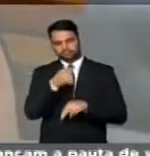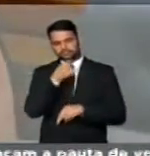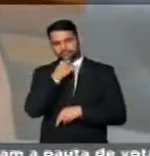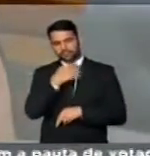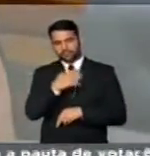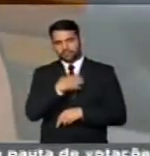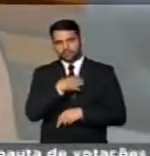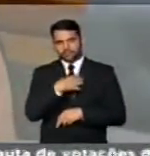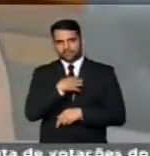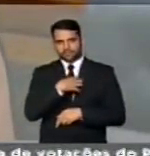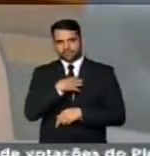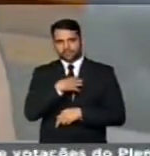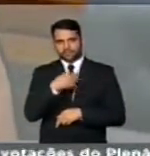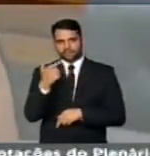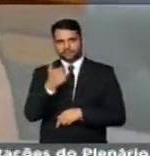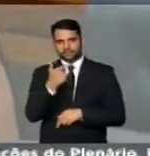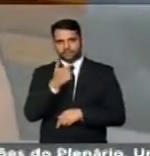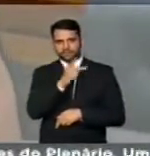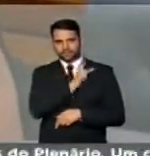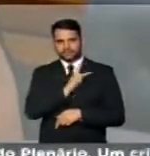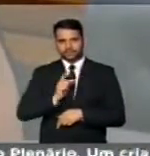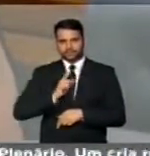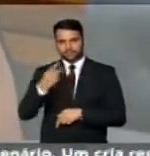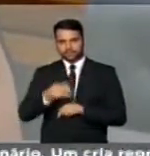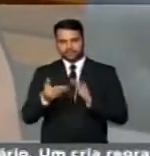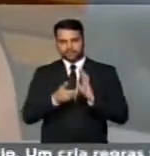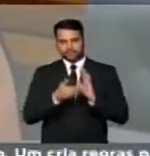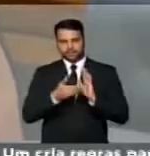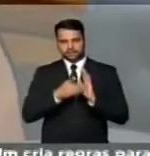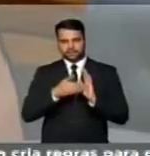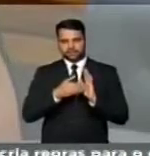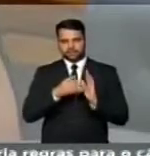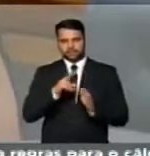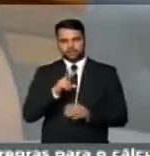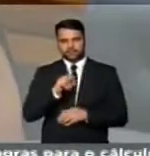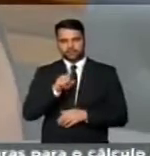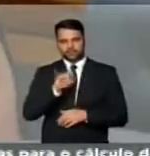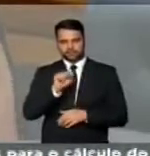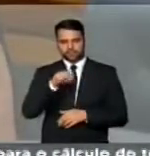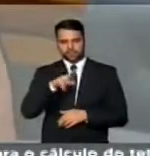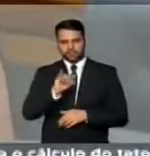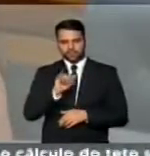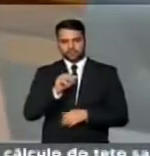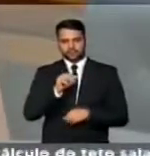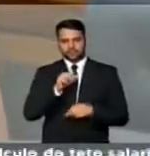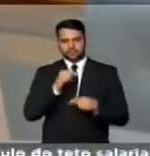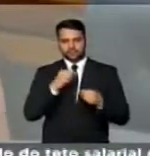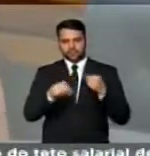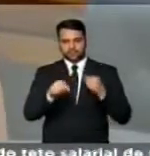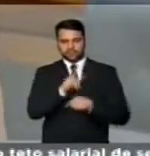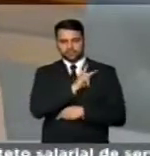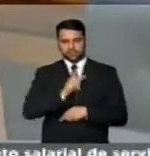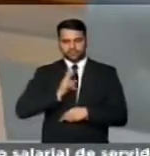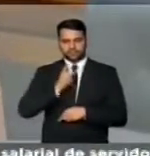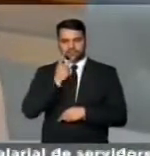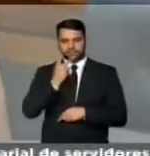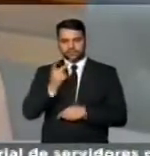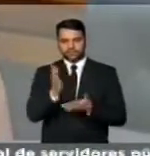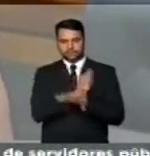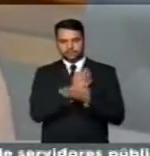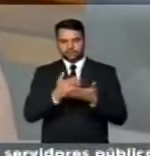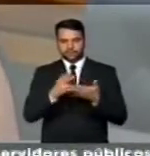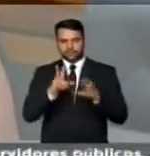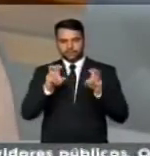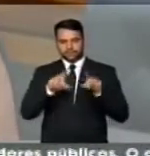também a postura do vice-presidente dessa casa, Valdir Maranhão, que no impedimento do presidente de se manifestar acerca de assuntos